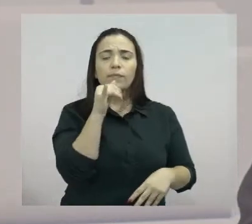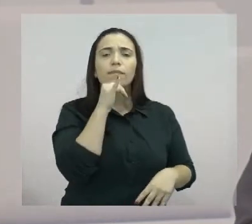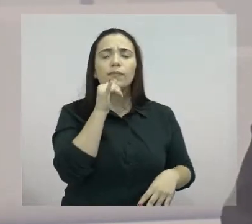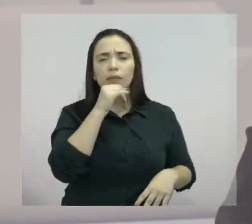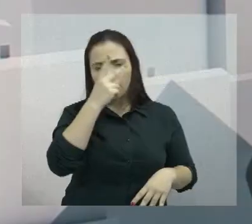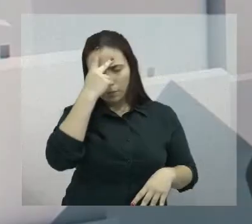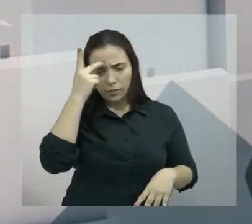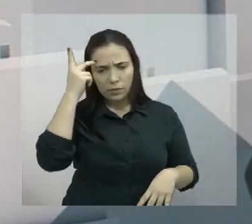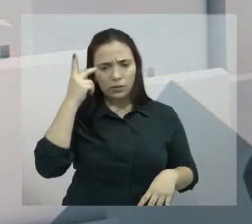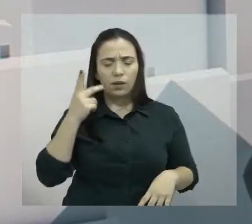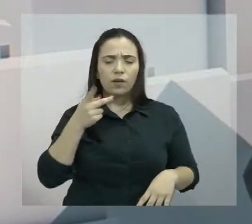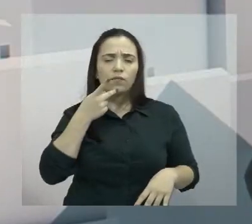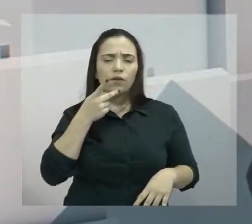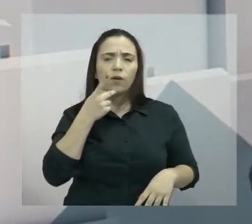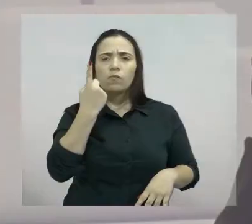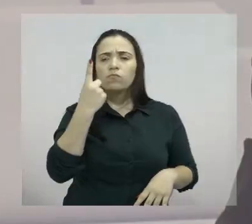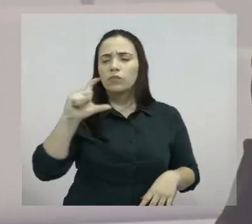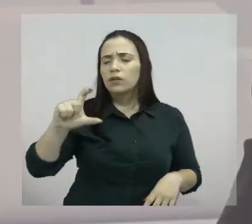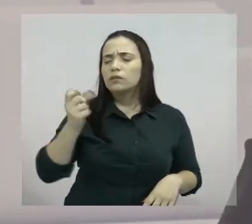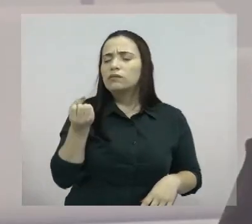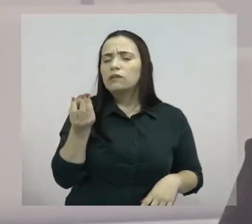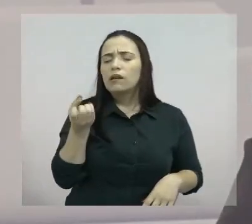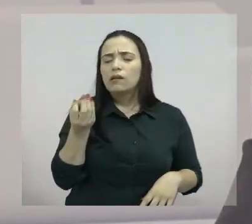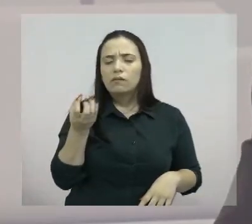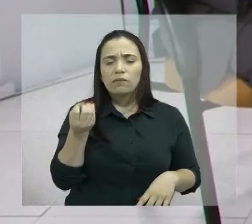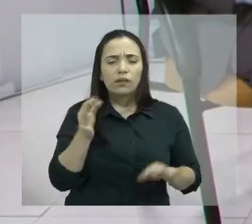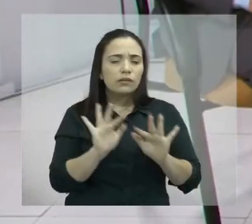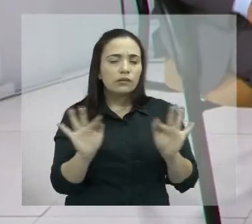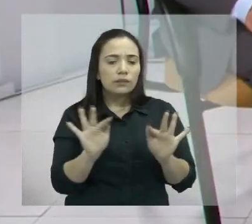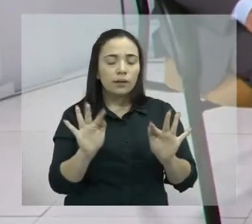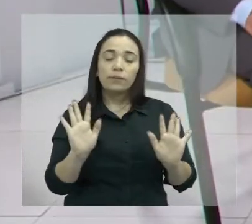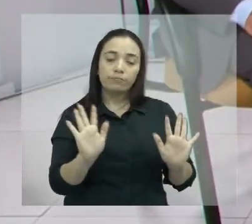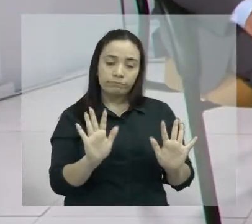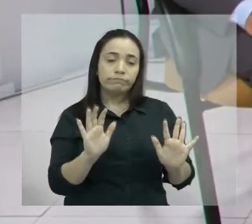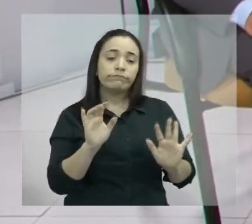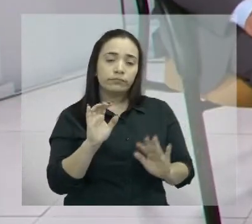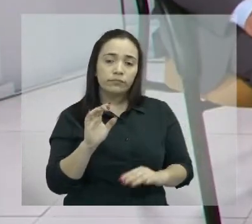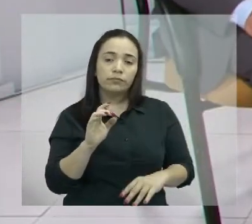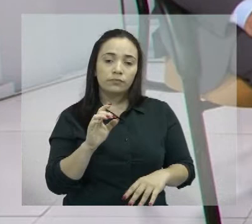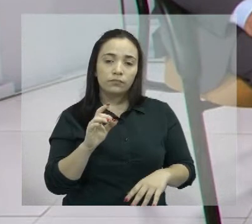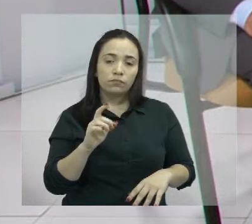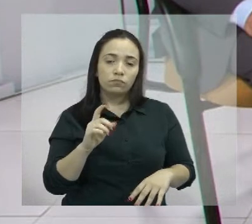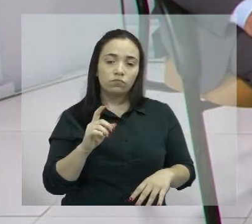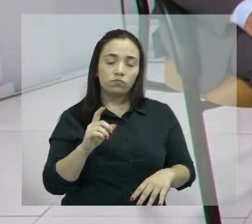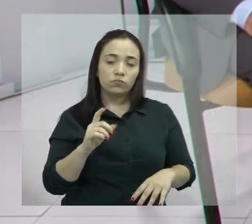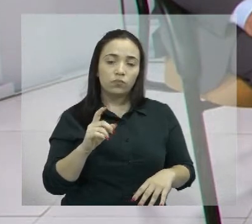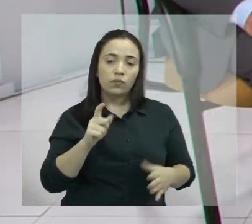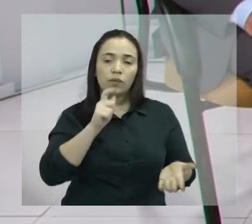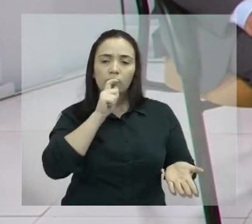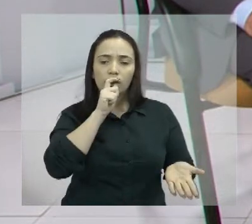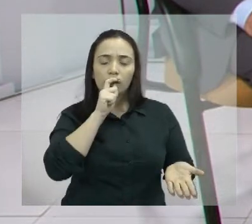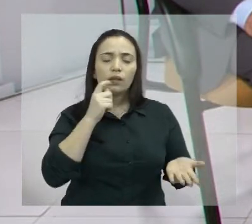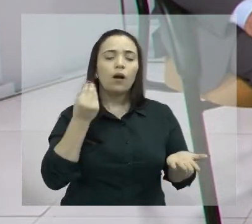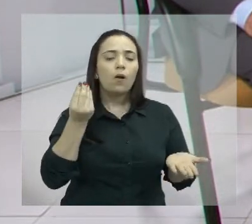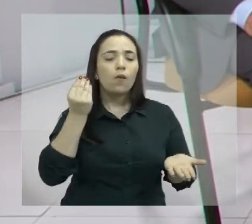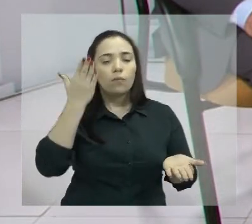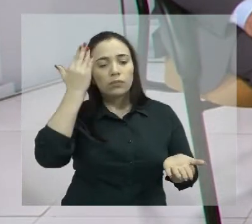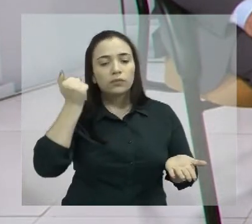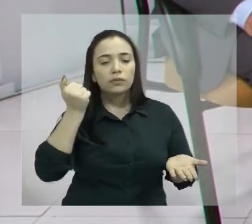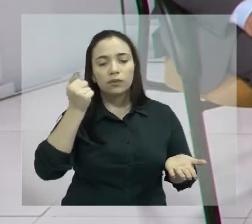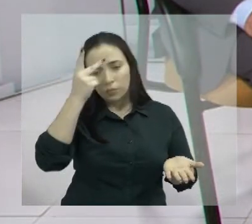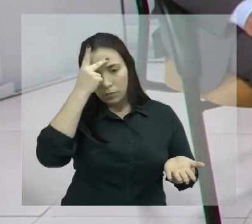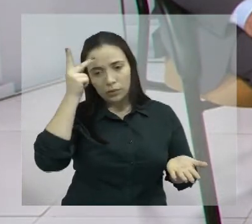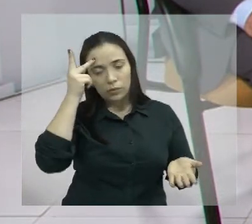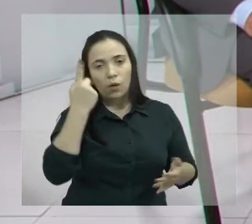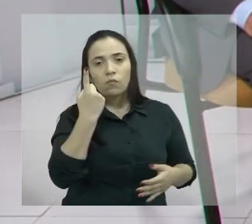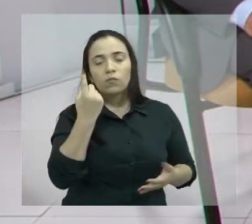assim, eu só bebi uma cerveja. Só uma cerveja já é suficiente, né? Porque é o seguinte, muita gente perguntou, olha, como é que o Detran sabe se a pessoa que